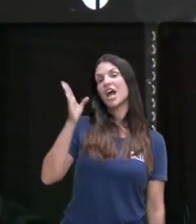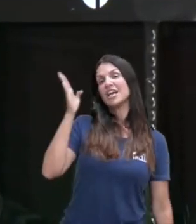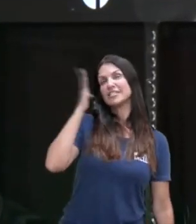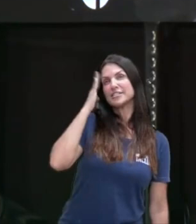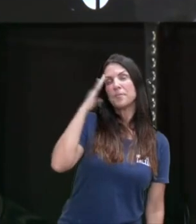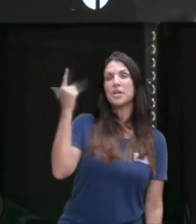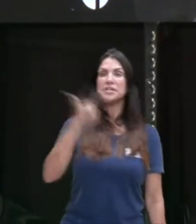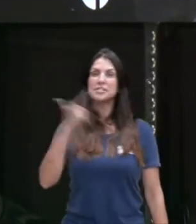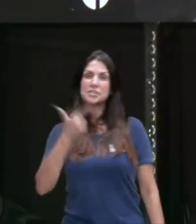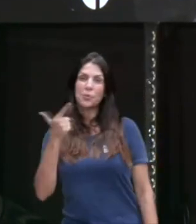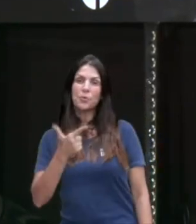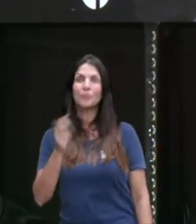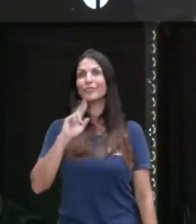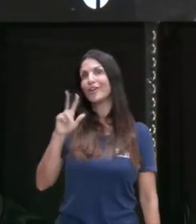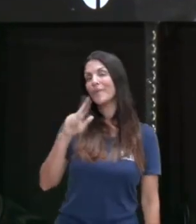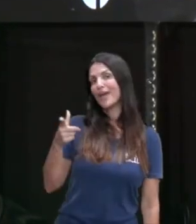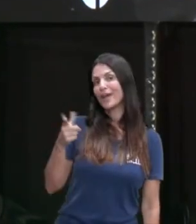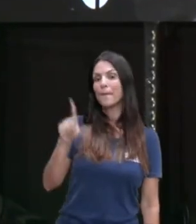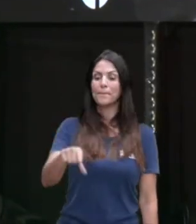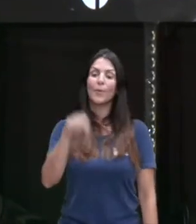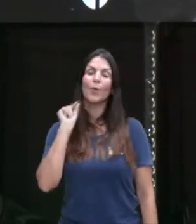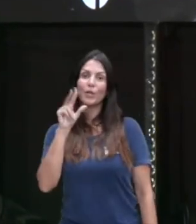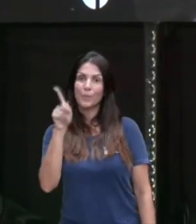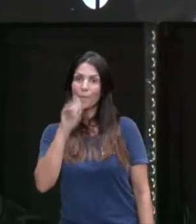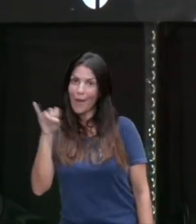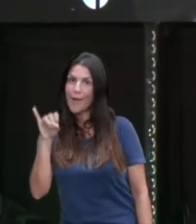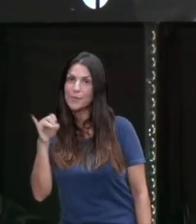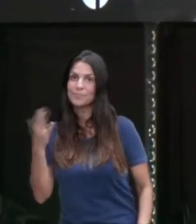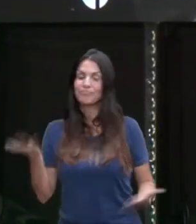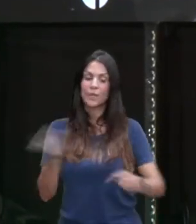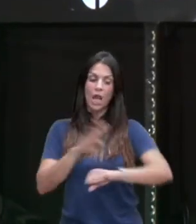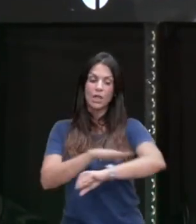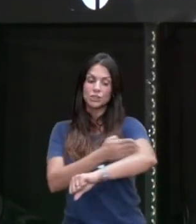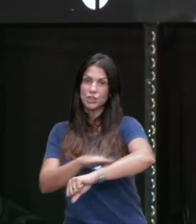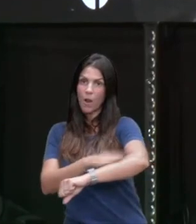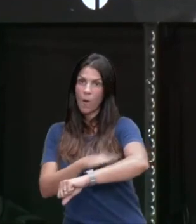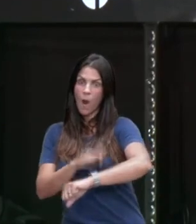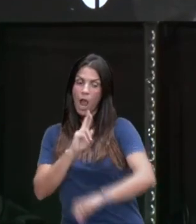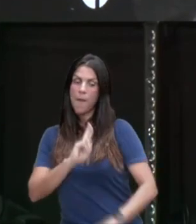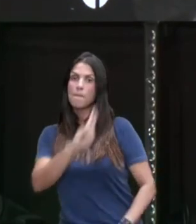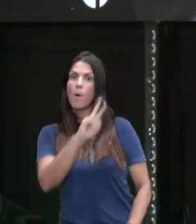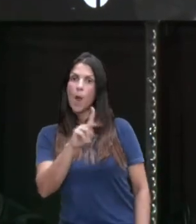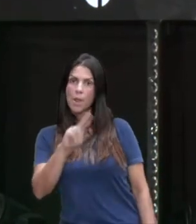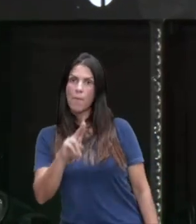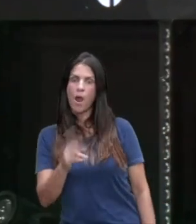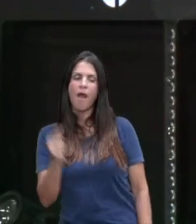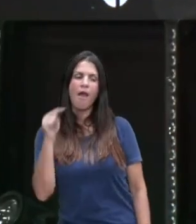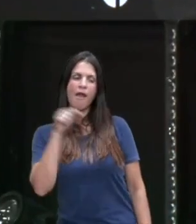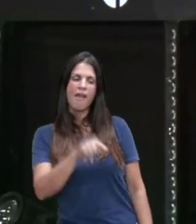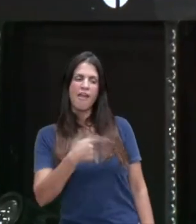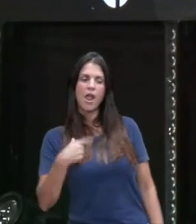do seu preferido do pai ele vira para o irmão e fala assim ei vou te dar nada não se você